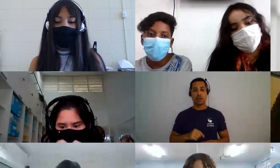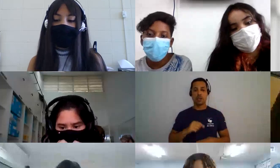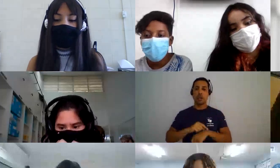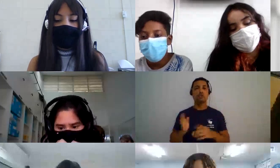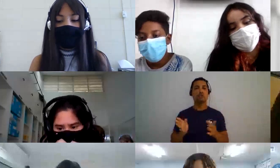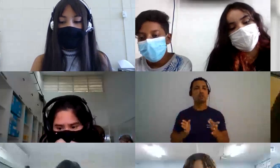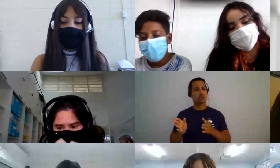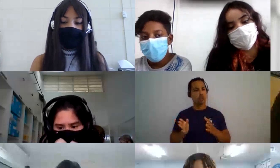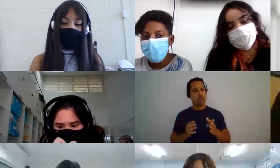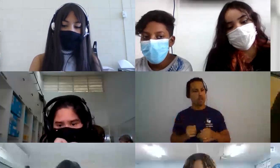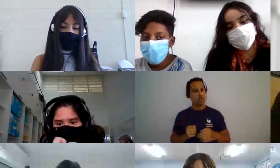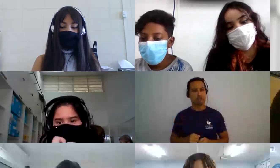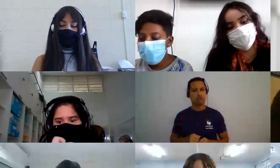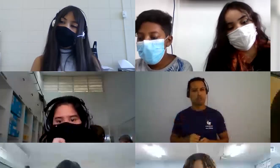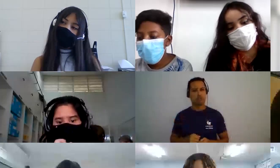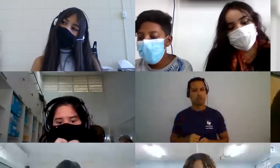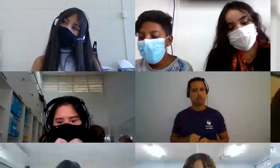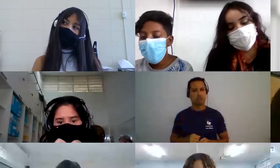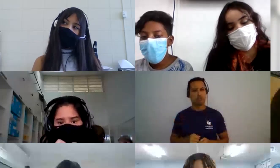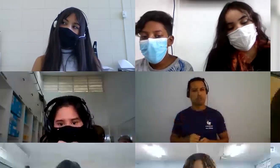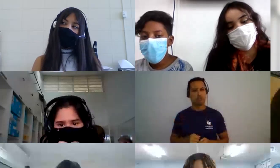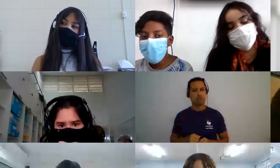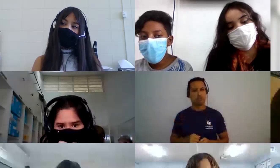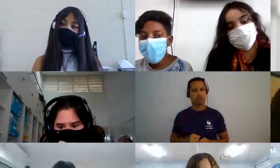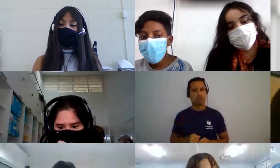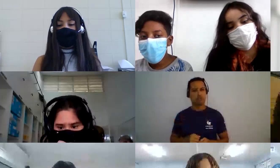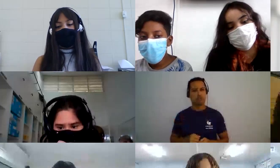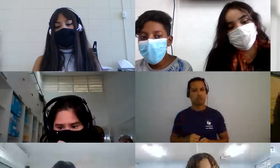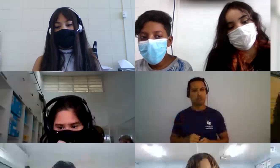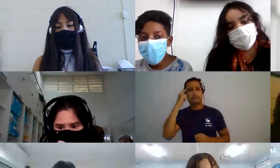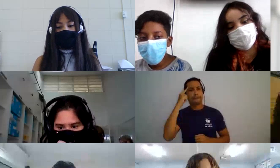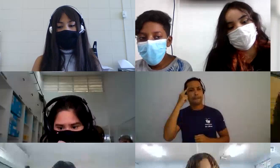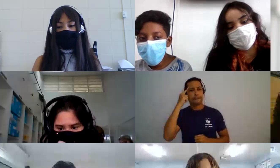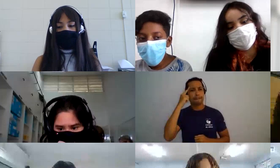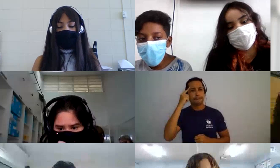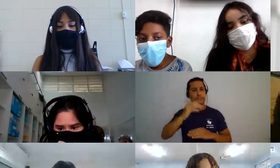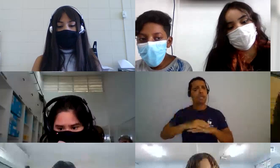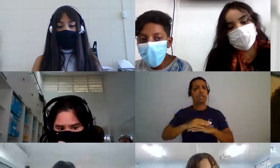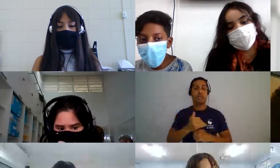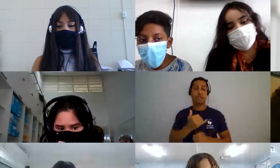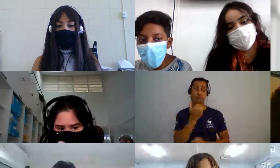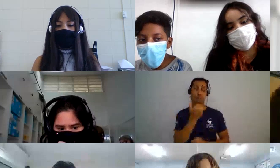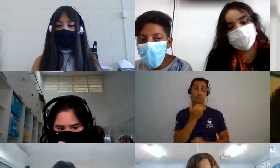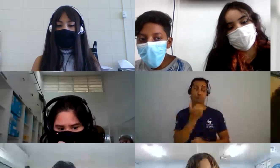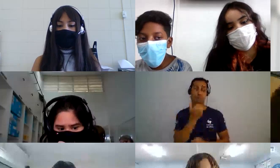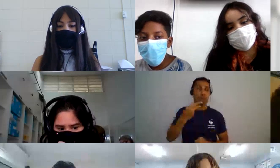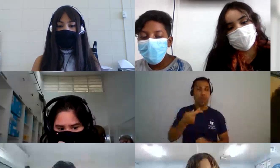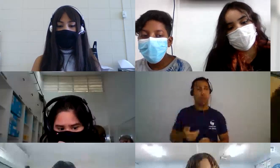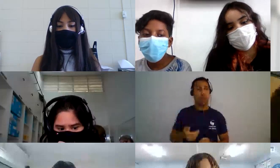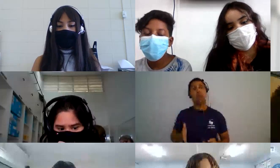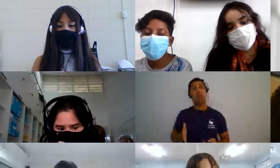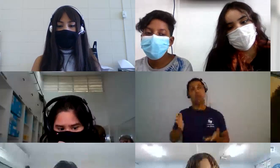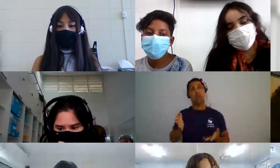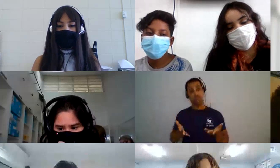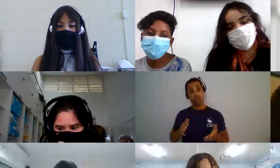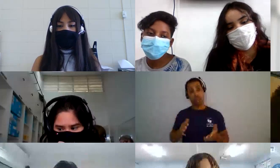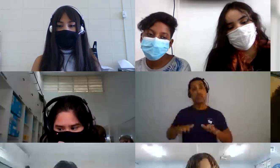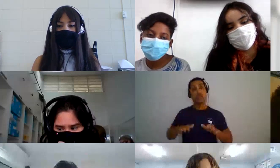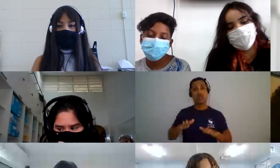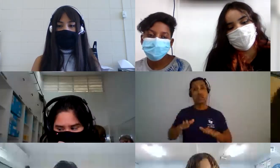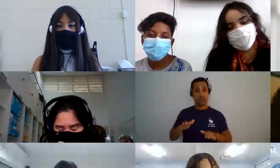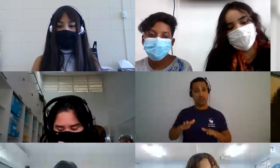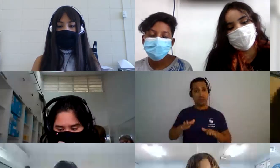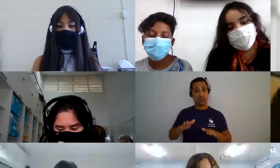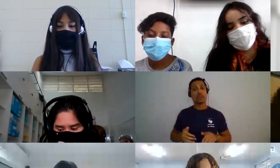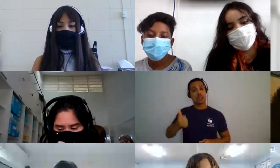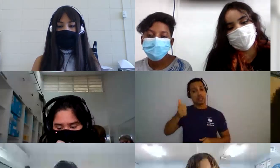faz, a gente pensa no que faz. Desculpa falar isso para vocês, mas de vez em quando acontecem cagadas na nossa vida. Não sei como é